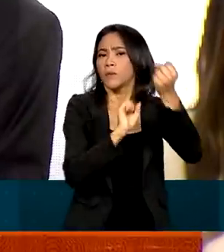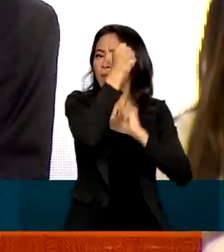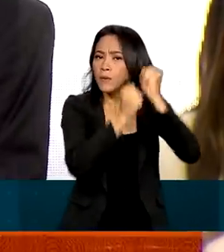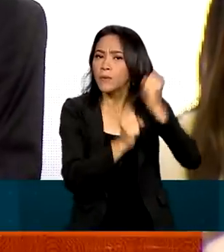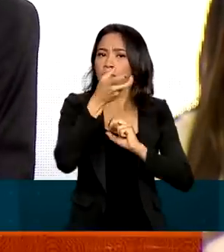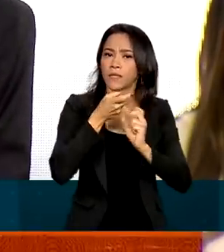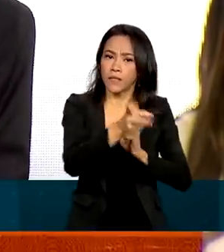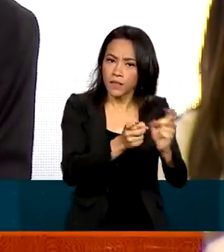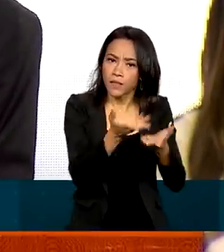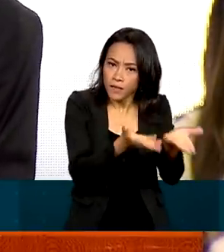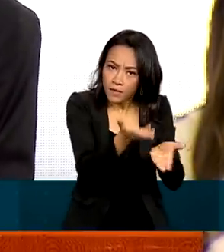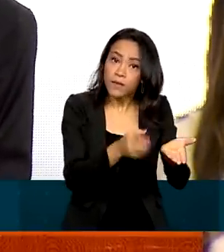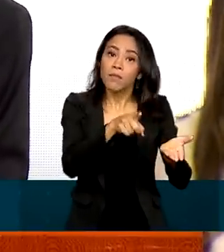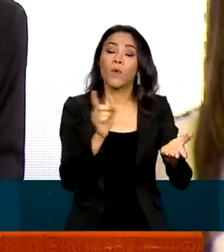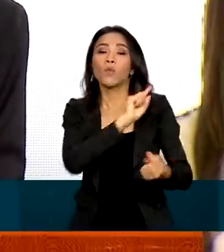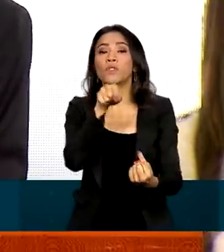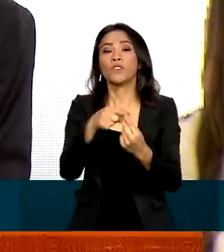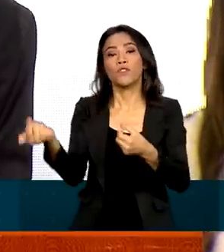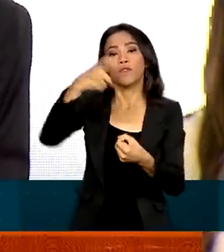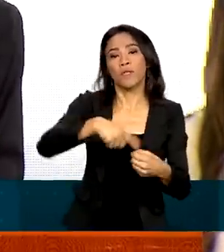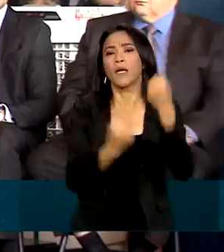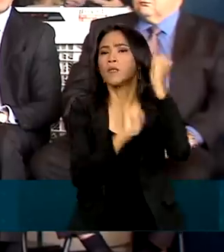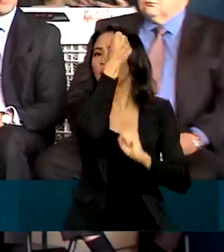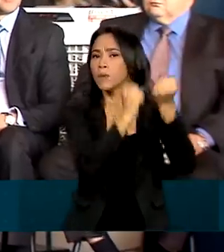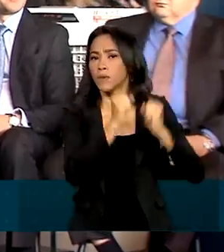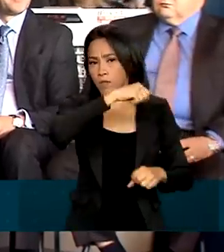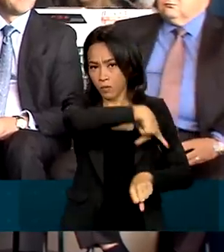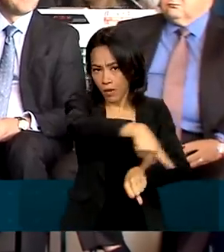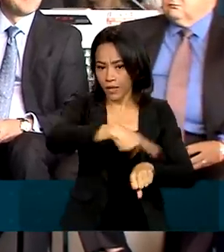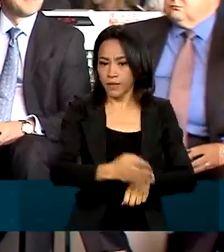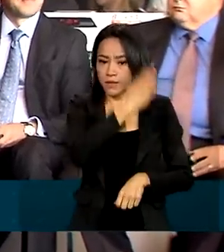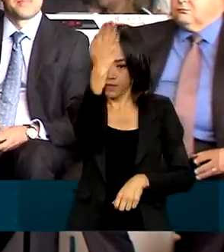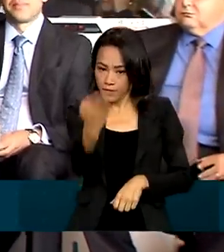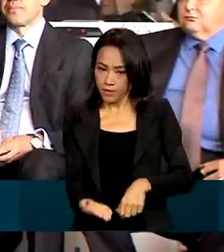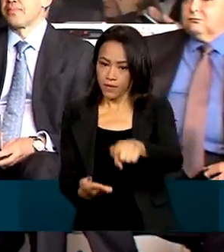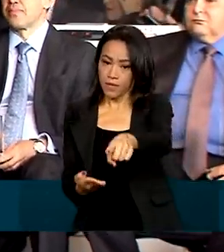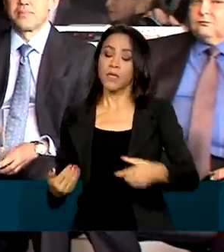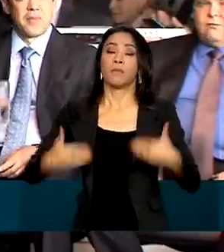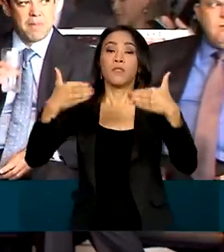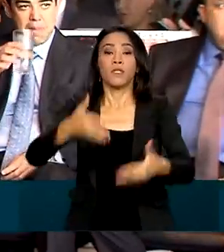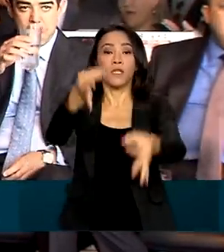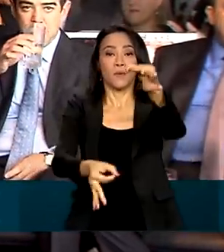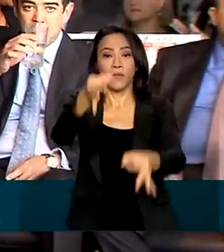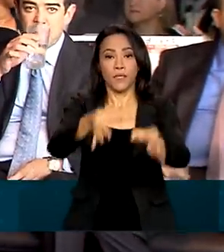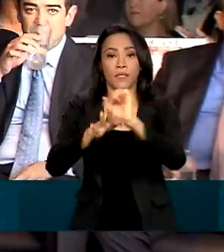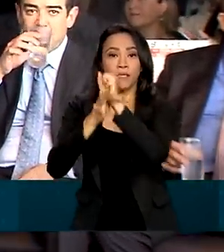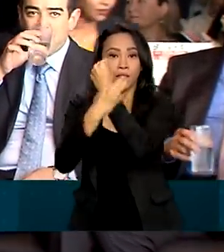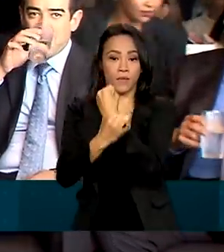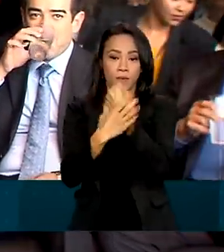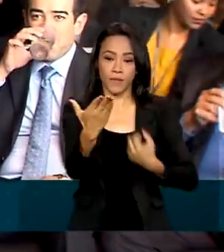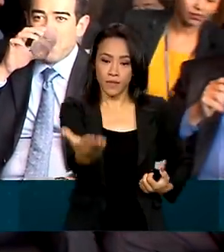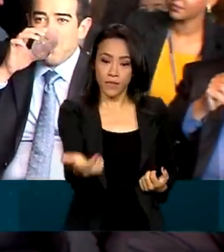prometendo a retomada da industrialização do país Flávio Dino no Ministério da Justiça e pública